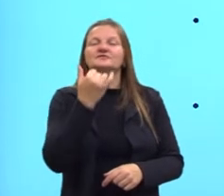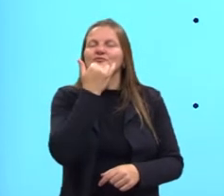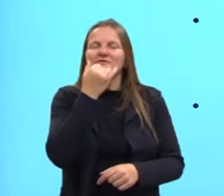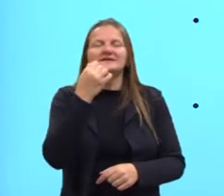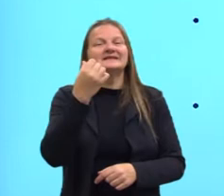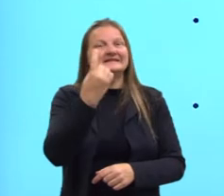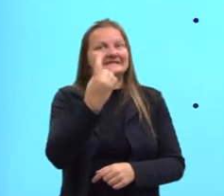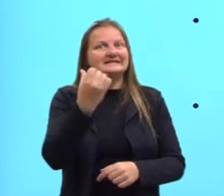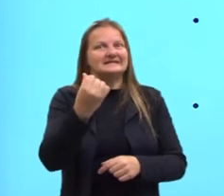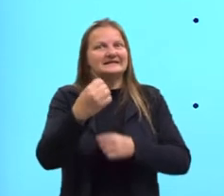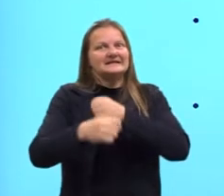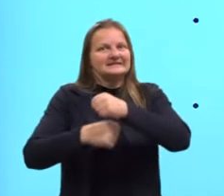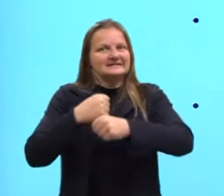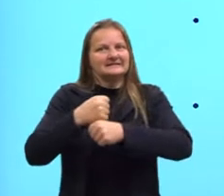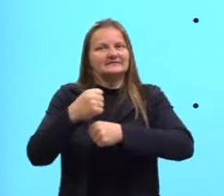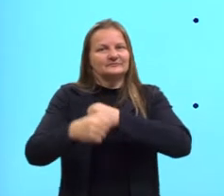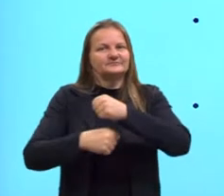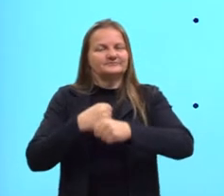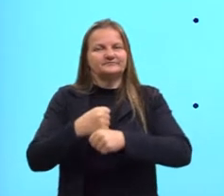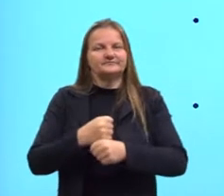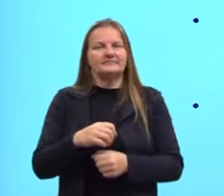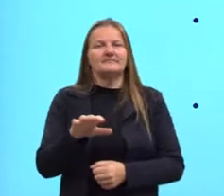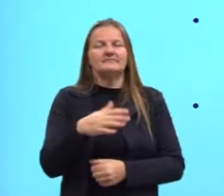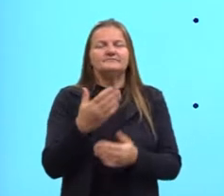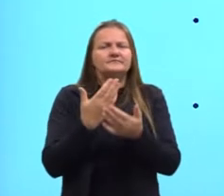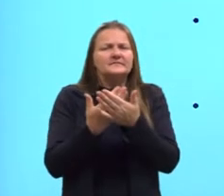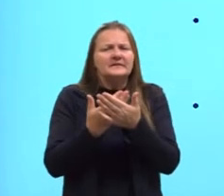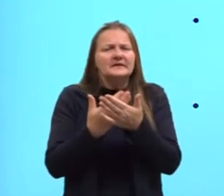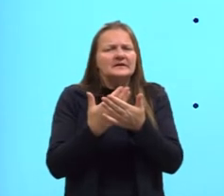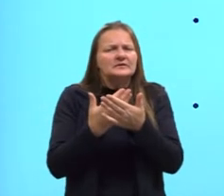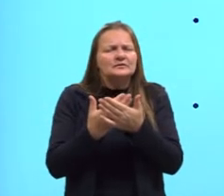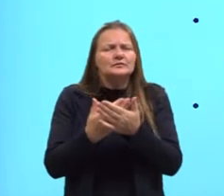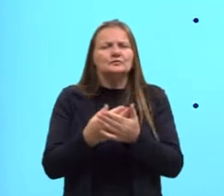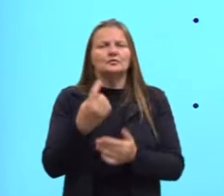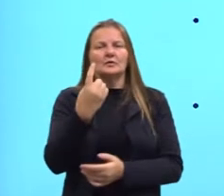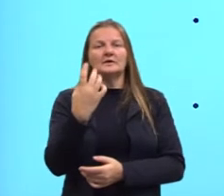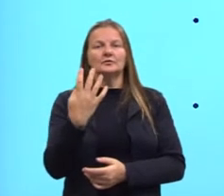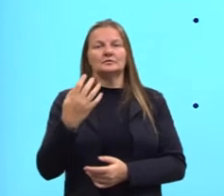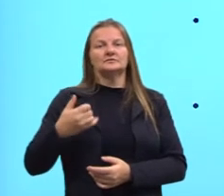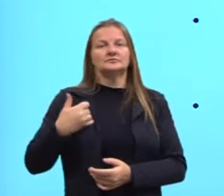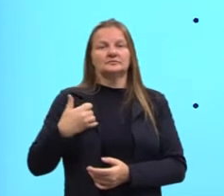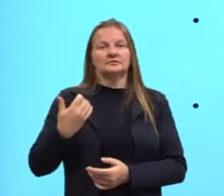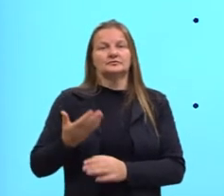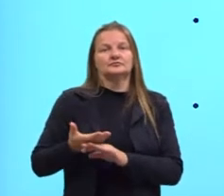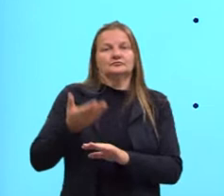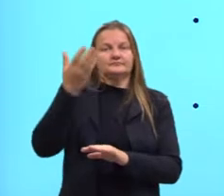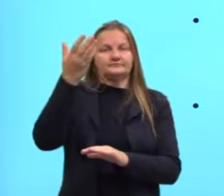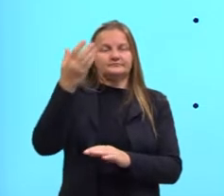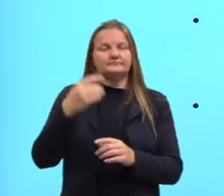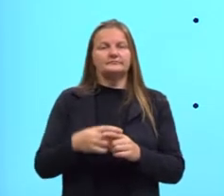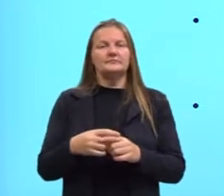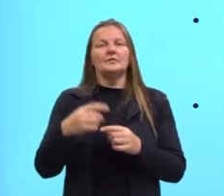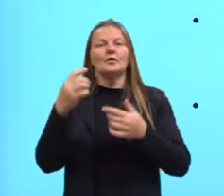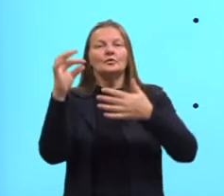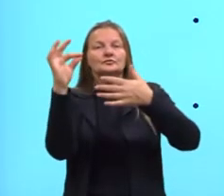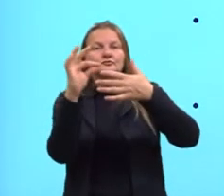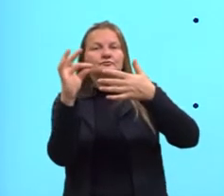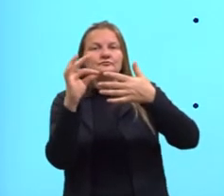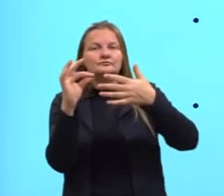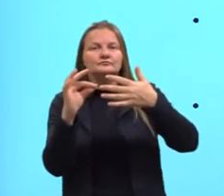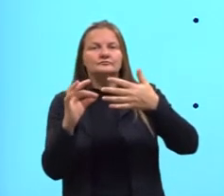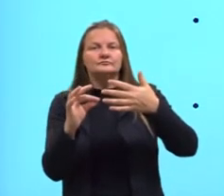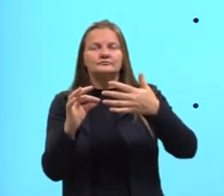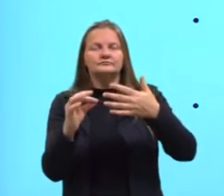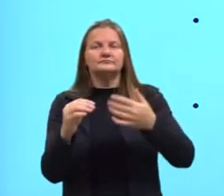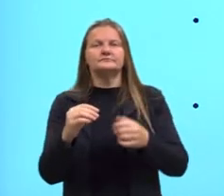nossa tabela onde tem o tempo médio de estudo para pessoas acima de 14 anos Outro fator que nós